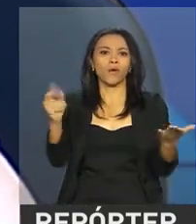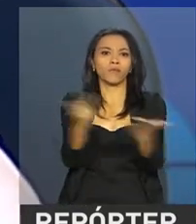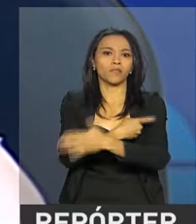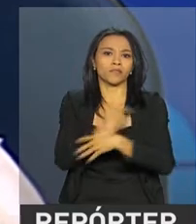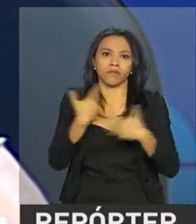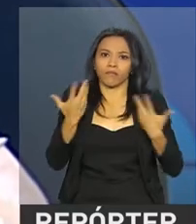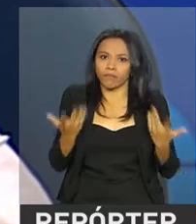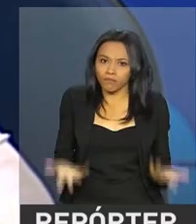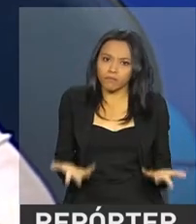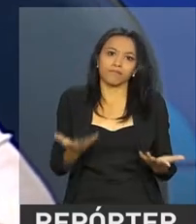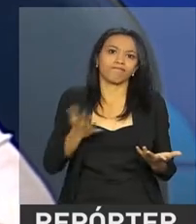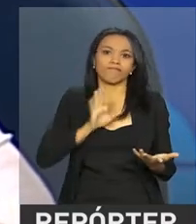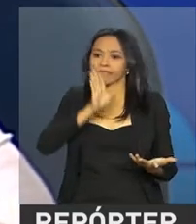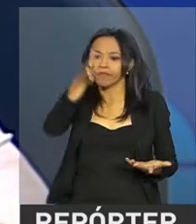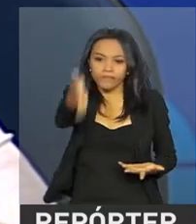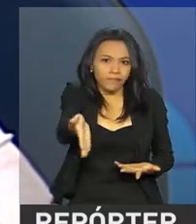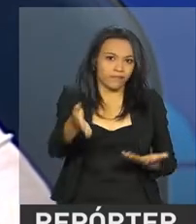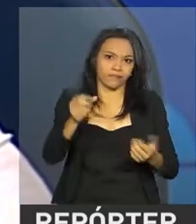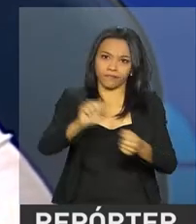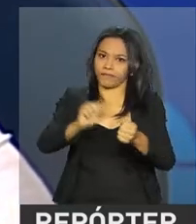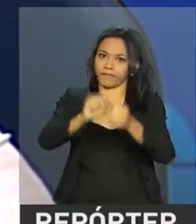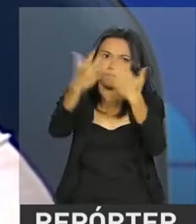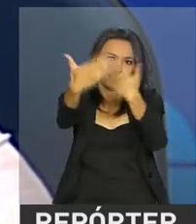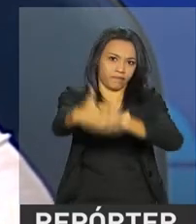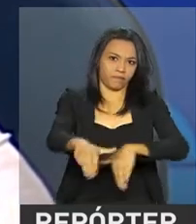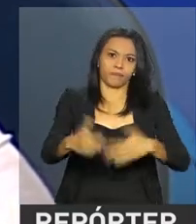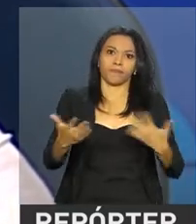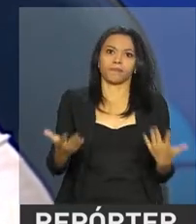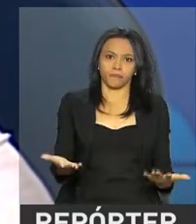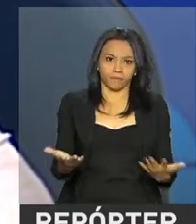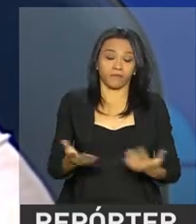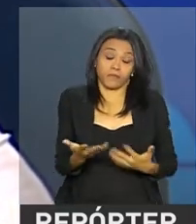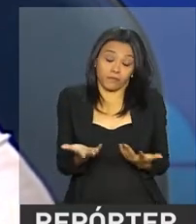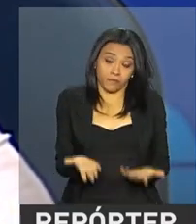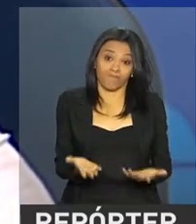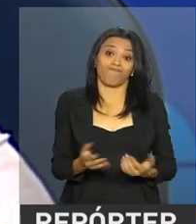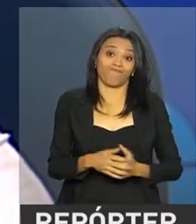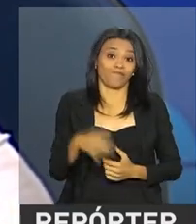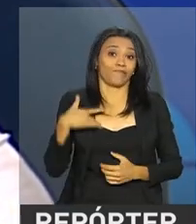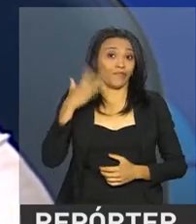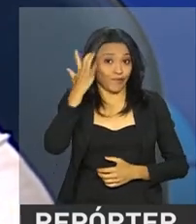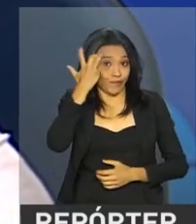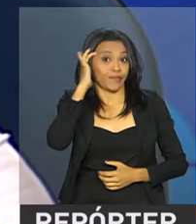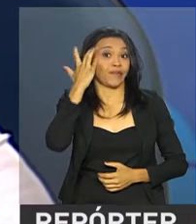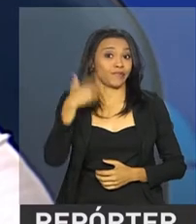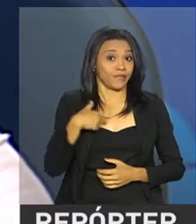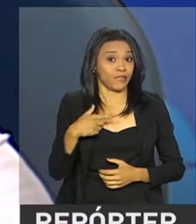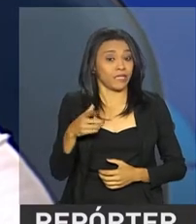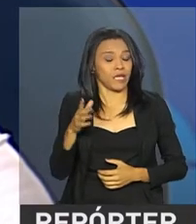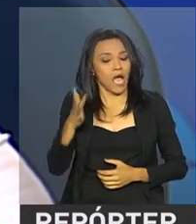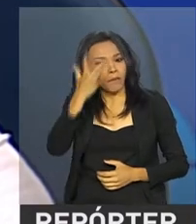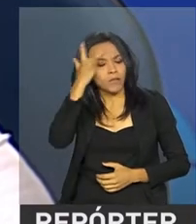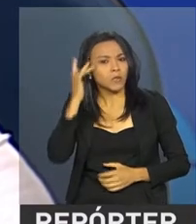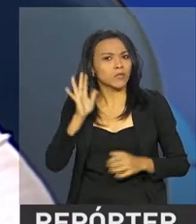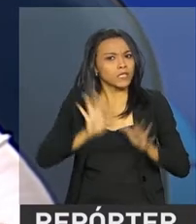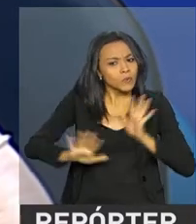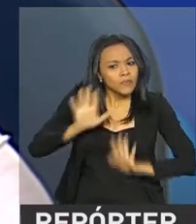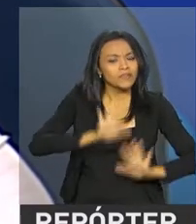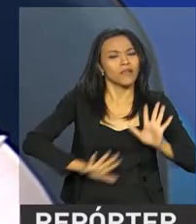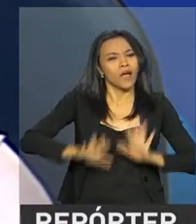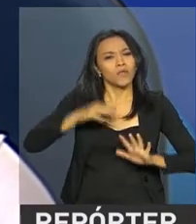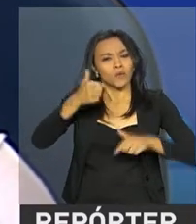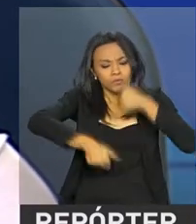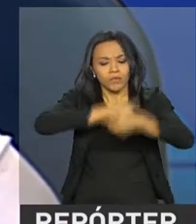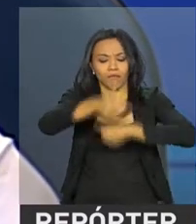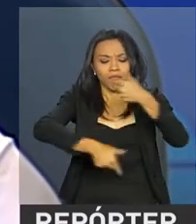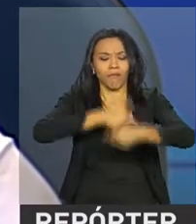razão razoável, plausível, para justificar sua ausência. Então, eu acho que, como zelo aos recursos públicos, a gente tem